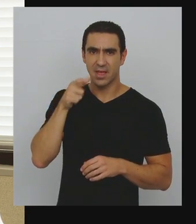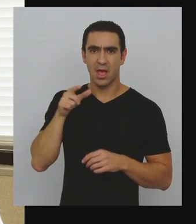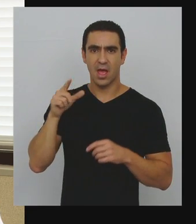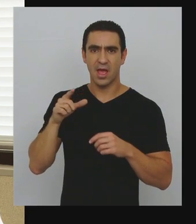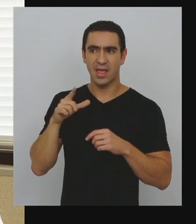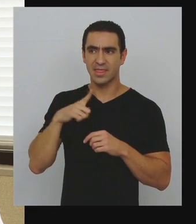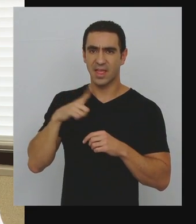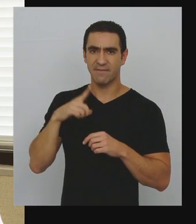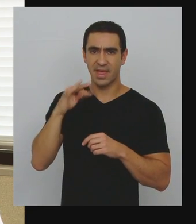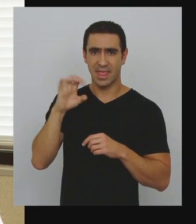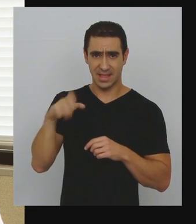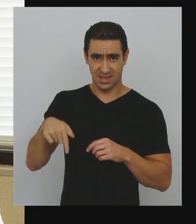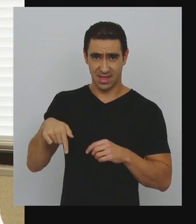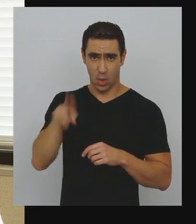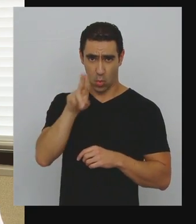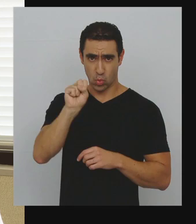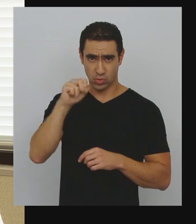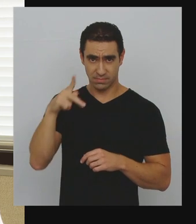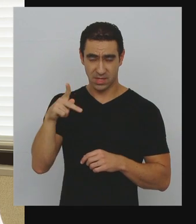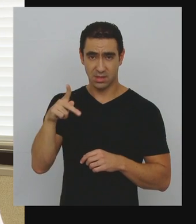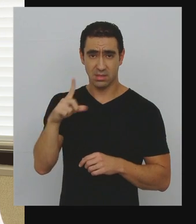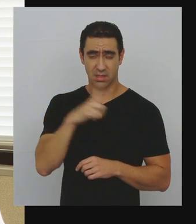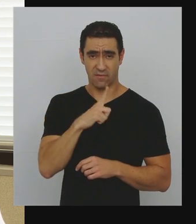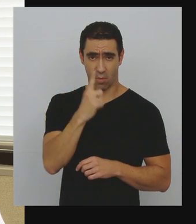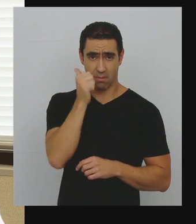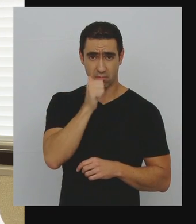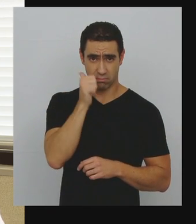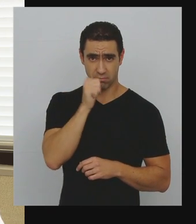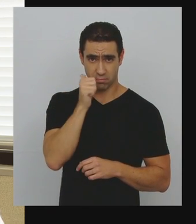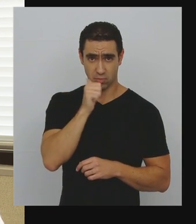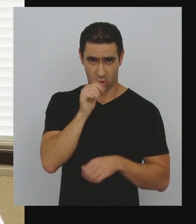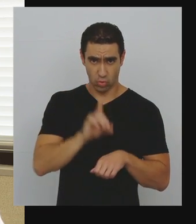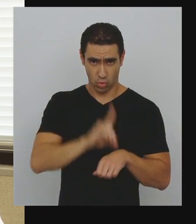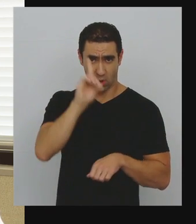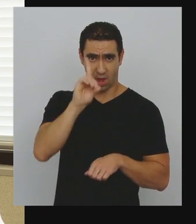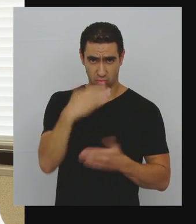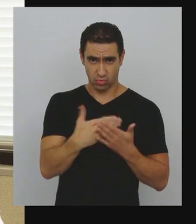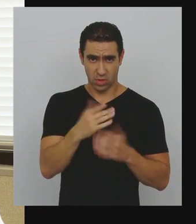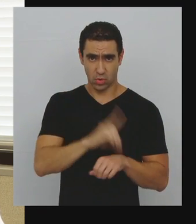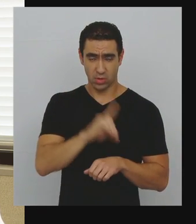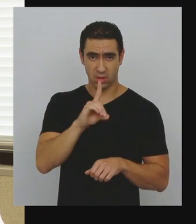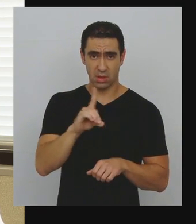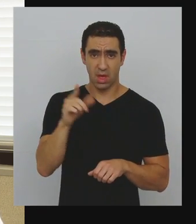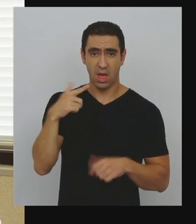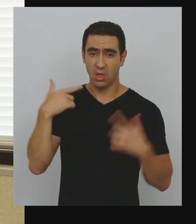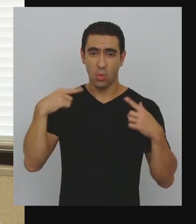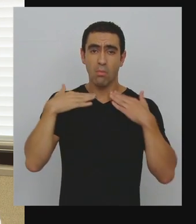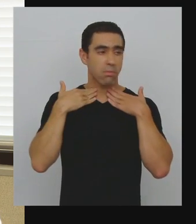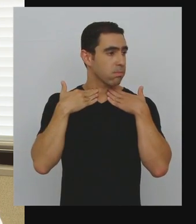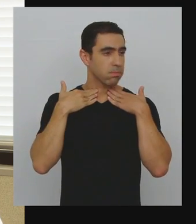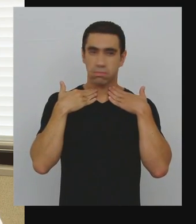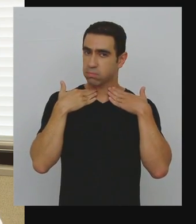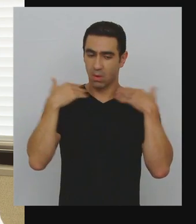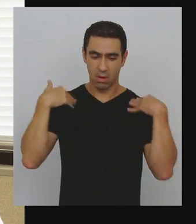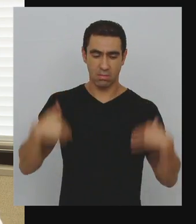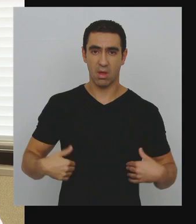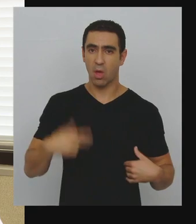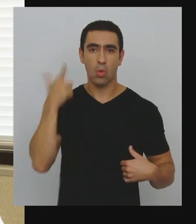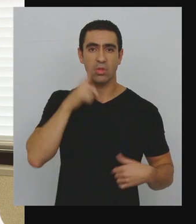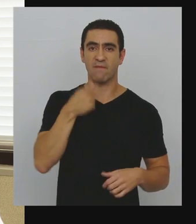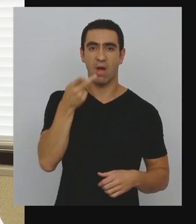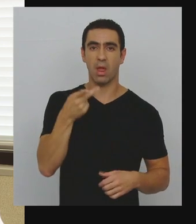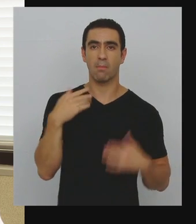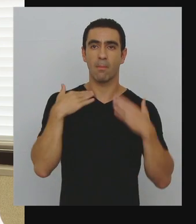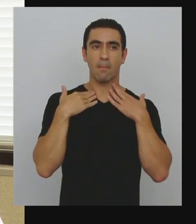que acabou de ser defendida uma tese aqui na Universidade de São Paulo por uma estudante de doutorado que ela é tetraplégica e não